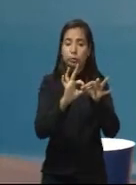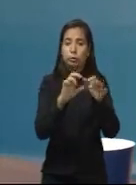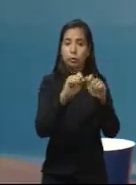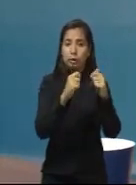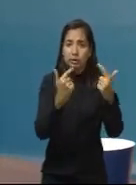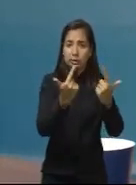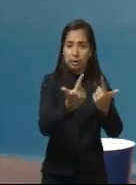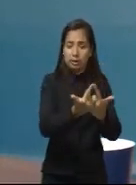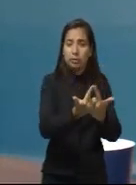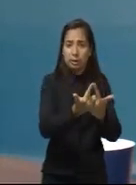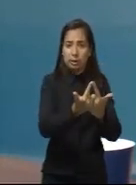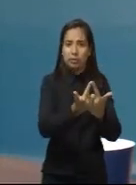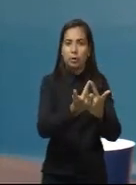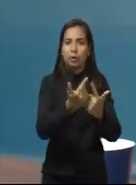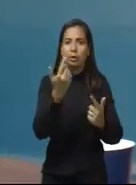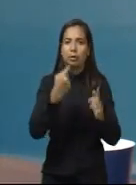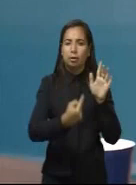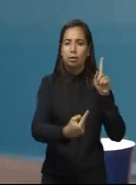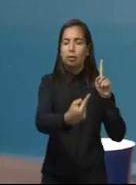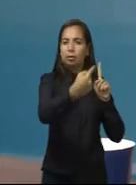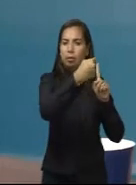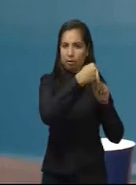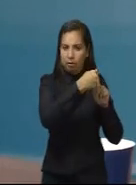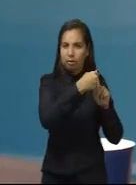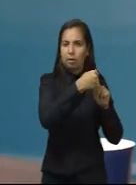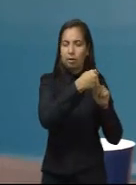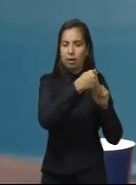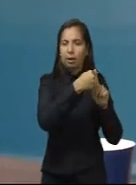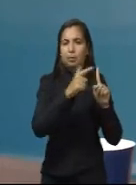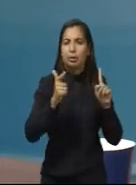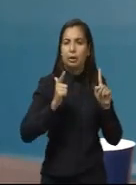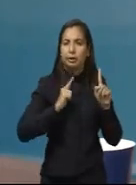certo, terem recuado naquela época em que